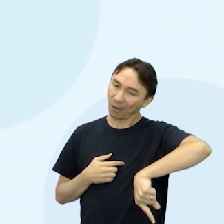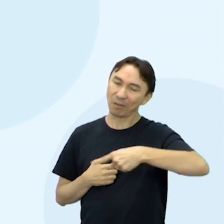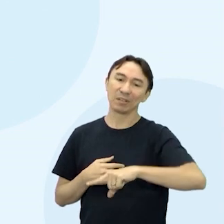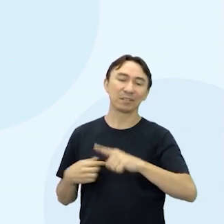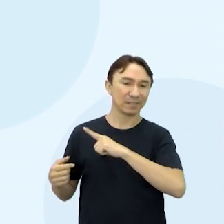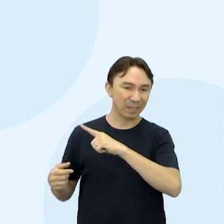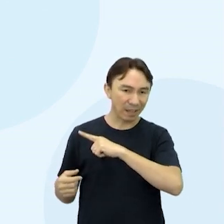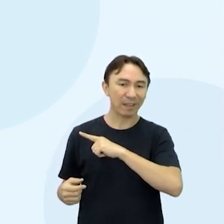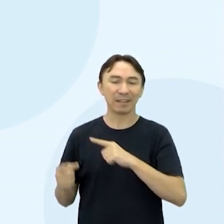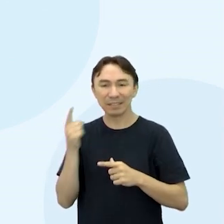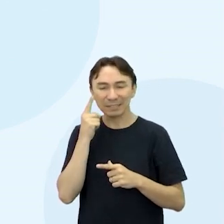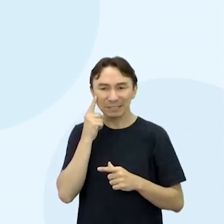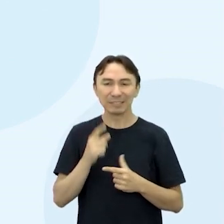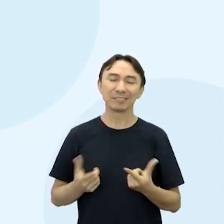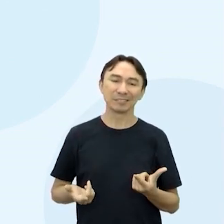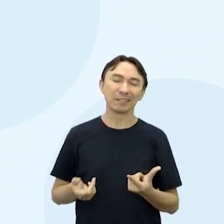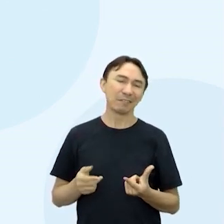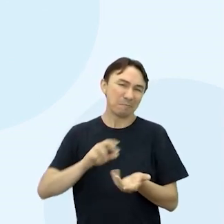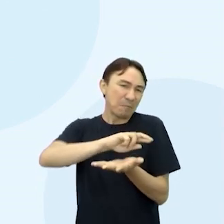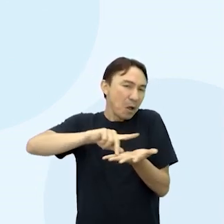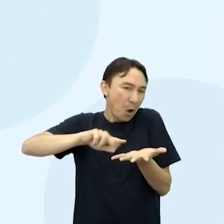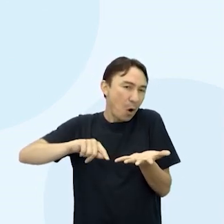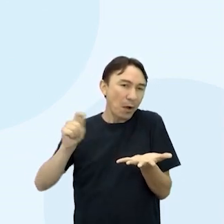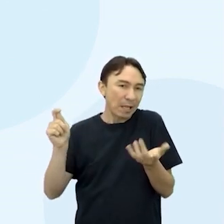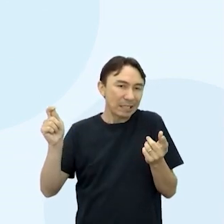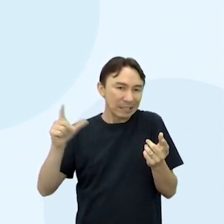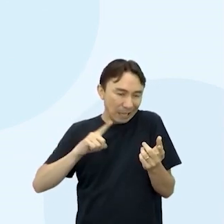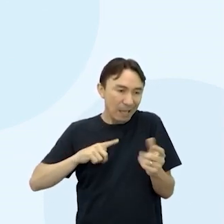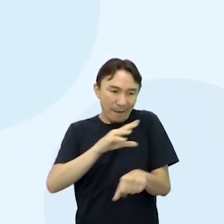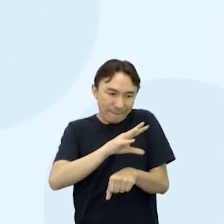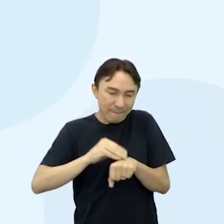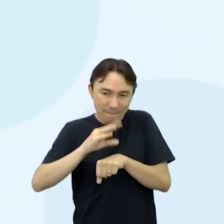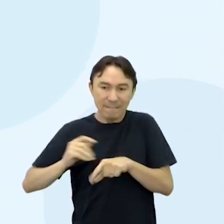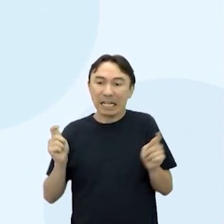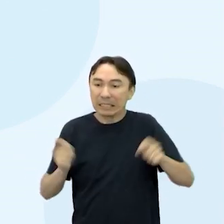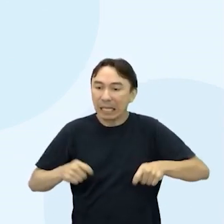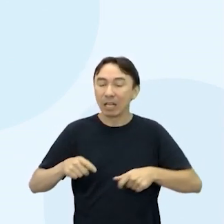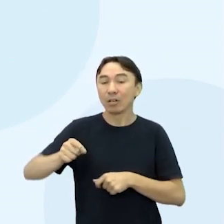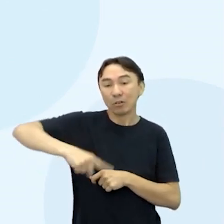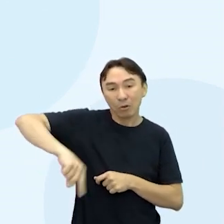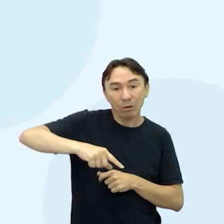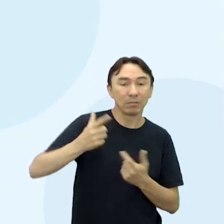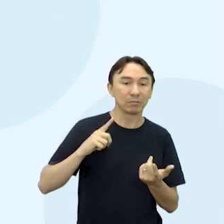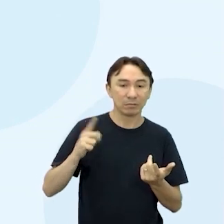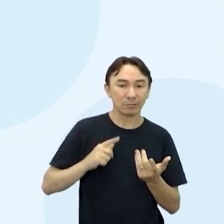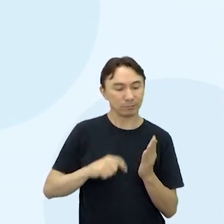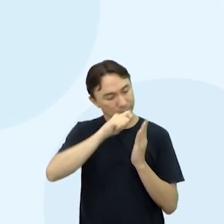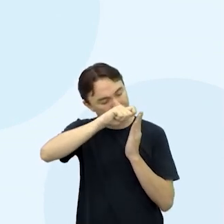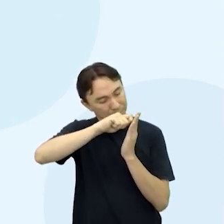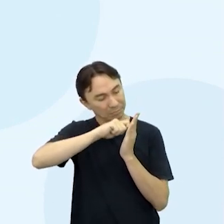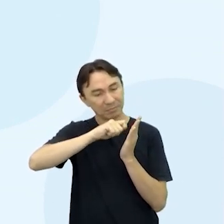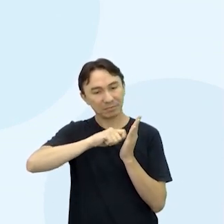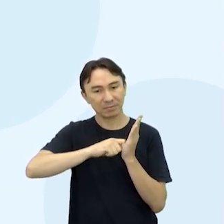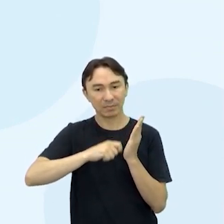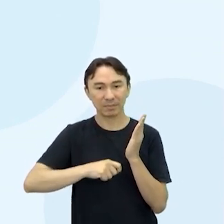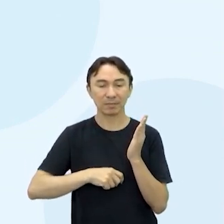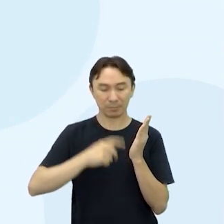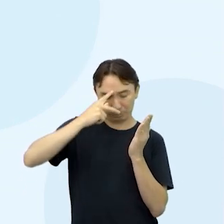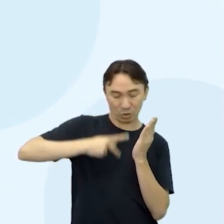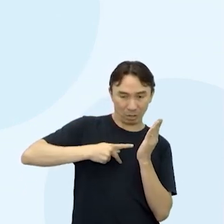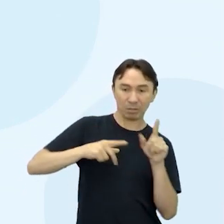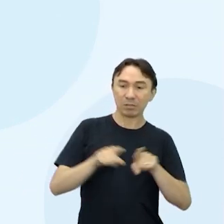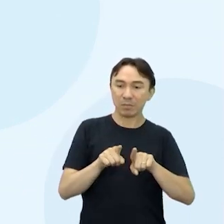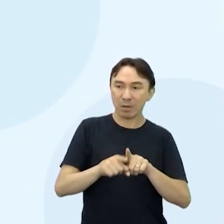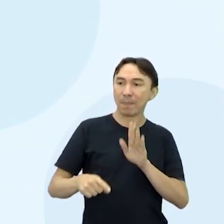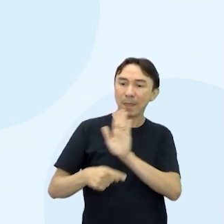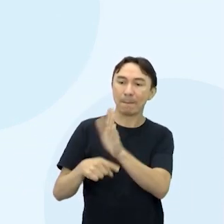dos recursos e das ferramentas que temos à nossa disposição e que podem auxiliar nos registros individuais e colaborativos. Ou seja, eu queria que